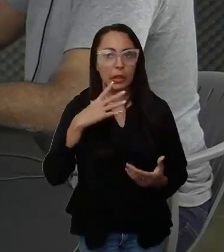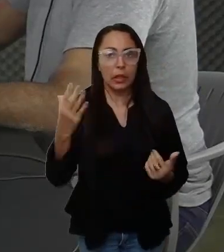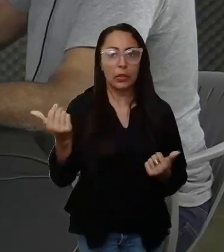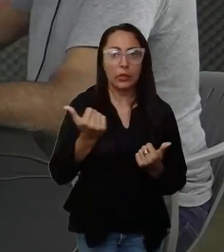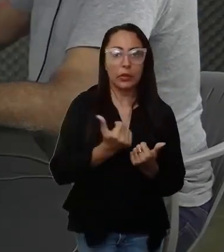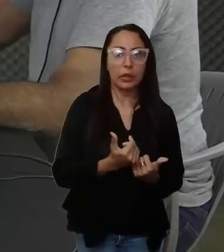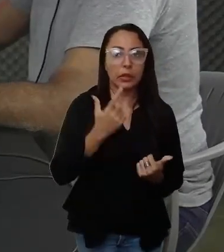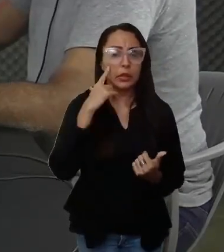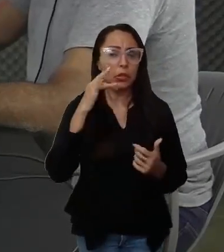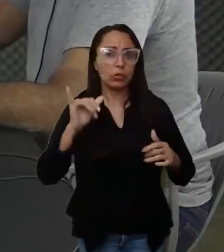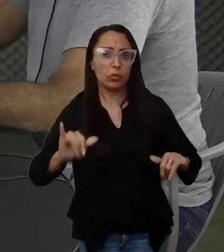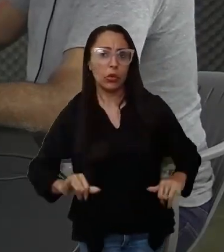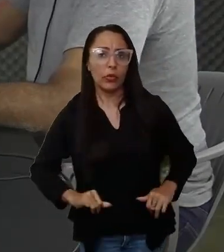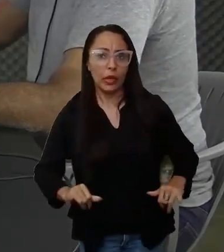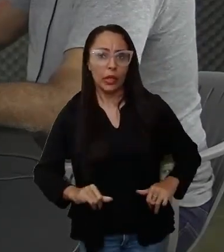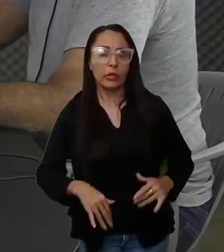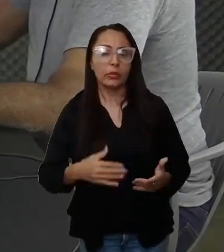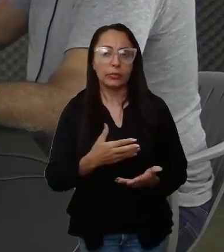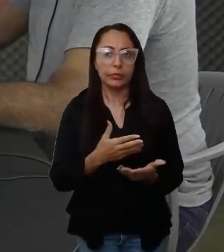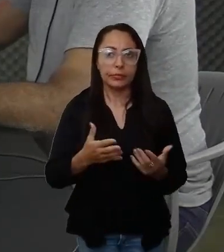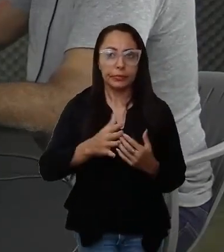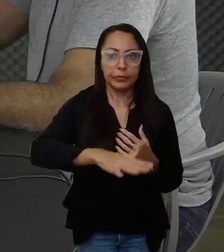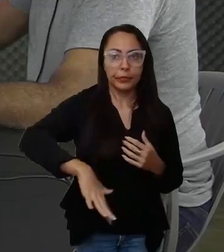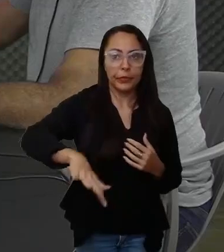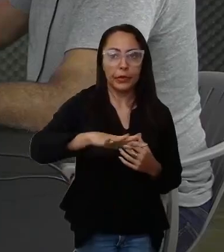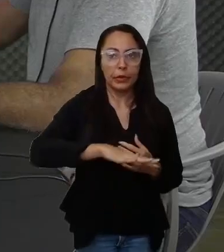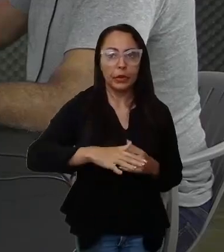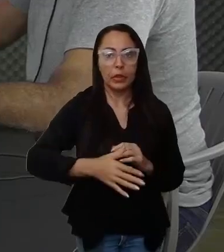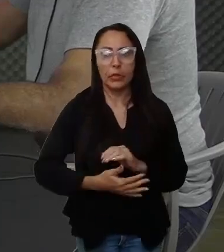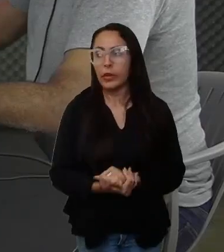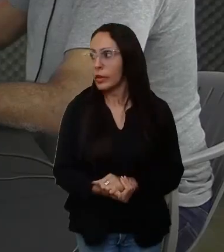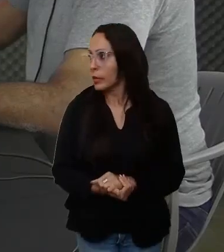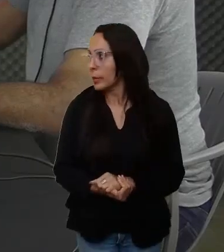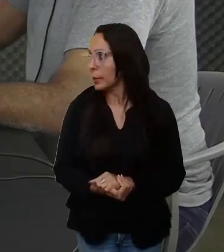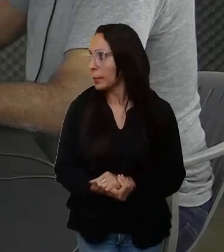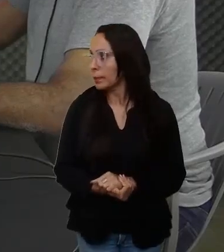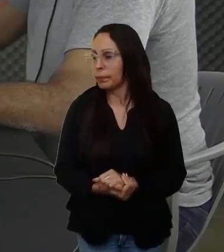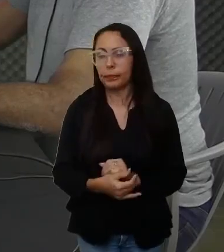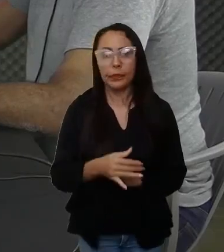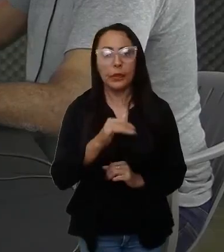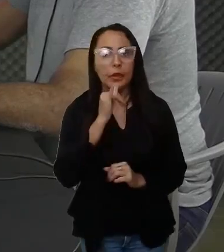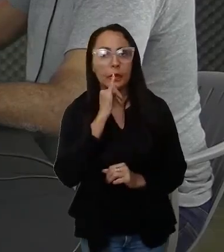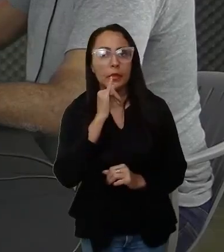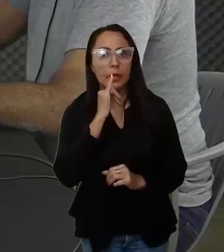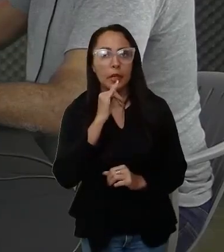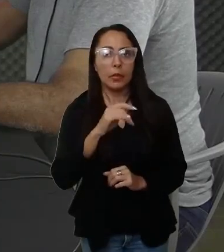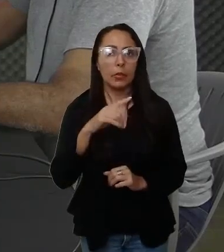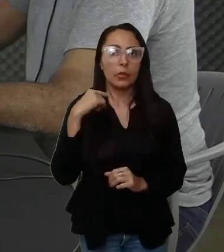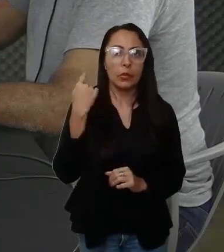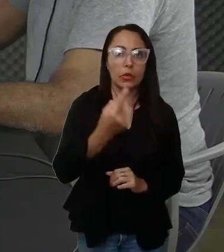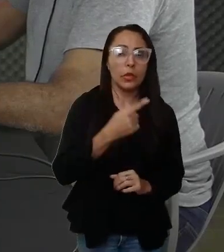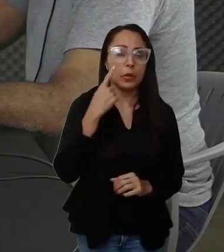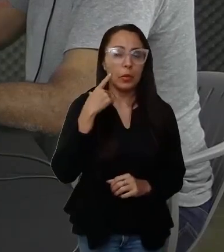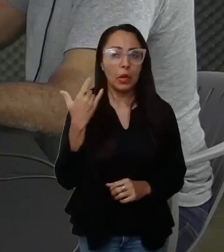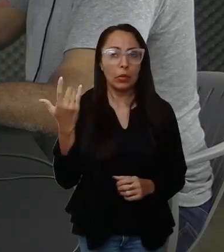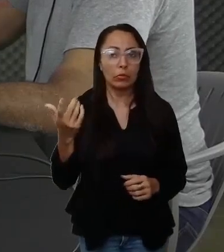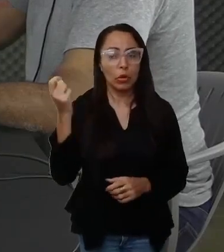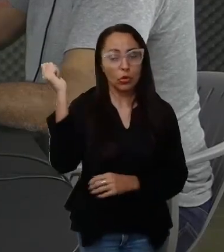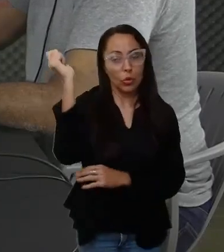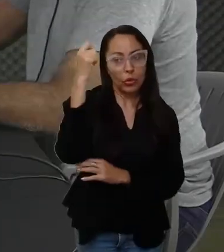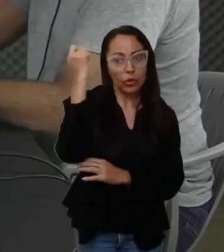estão sofrendo por conta desses eventos extremos. A exemplo dos nossos irmãos no Rio Grande do Sul.